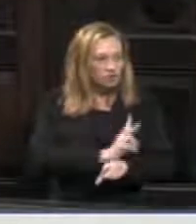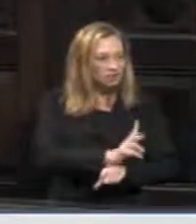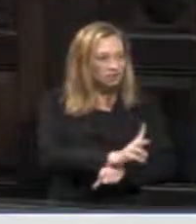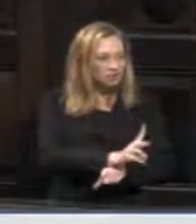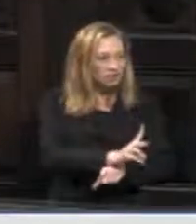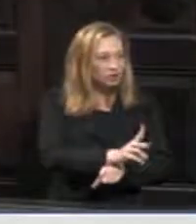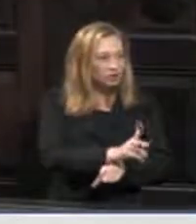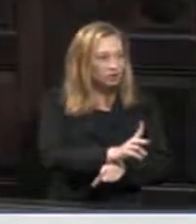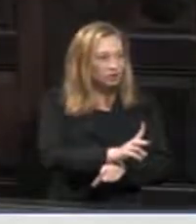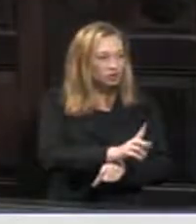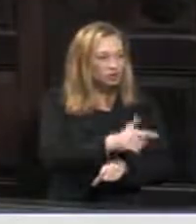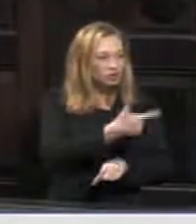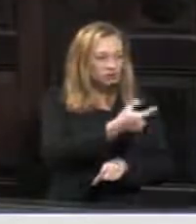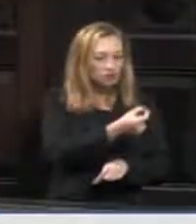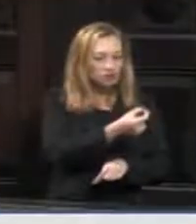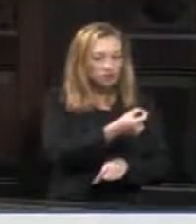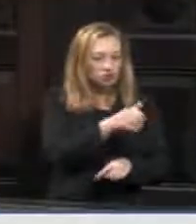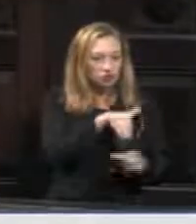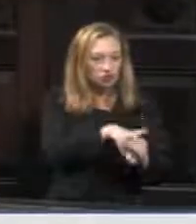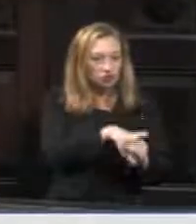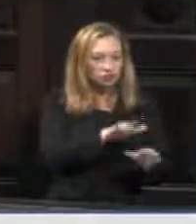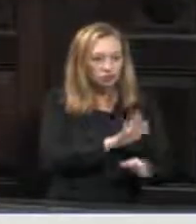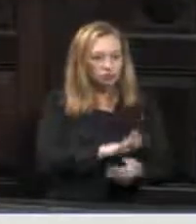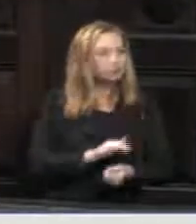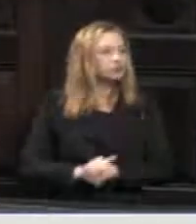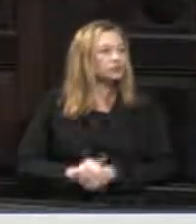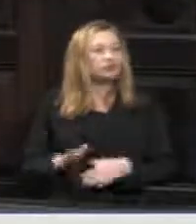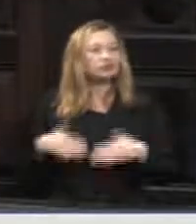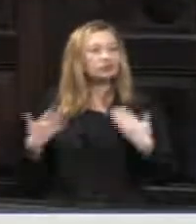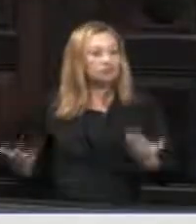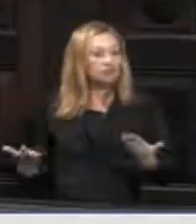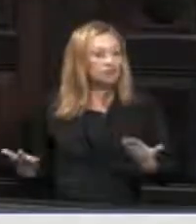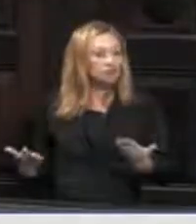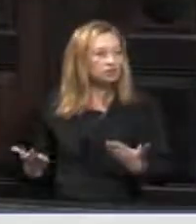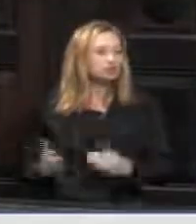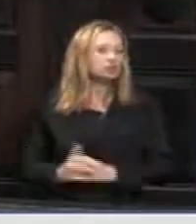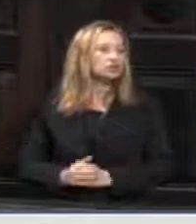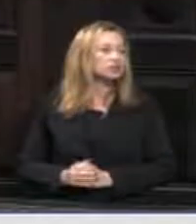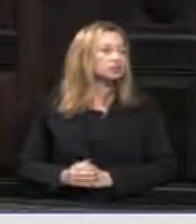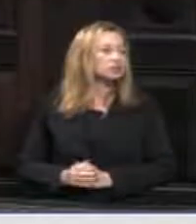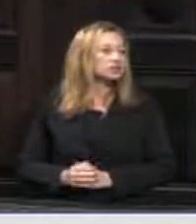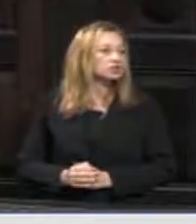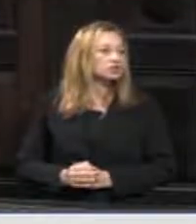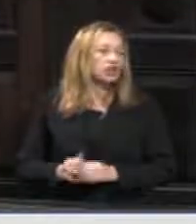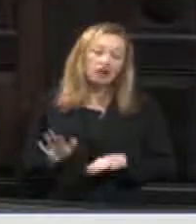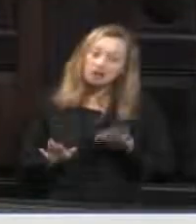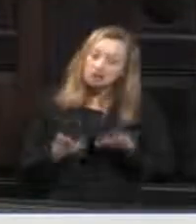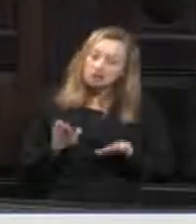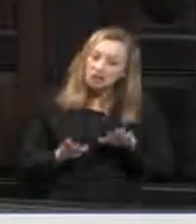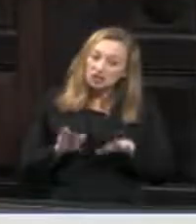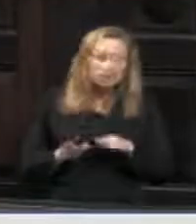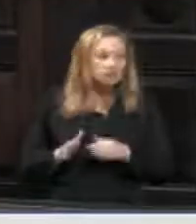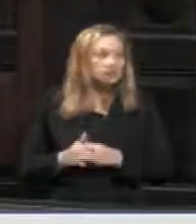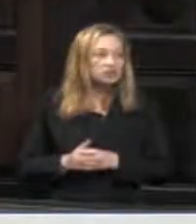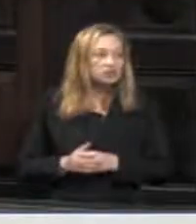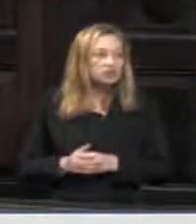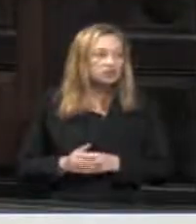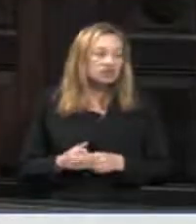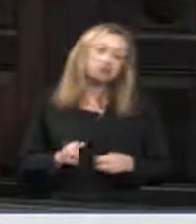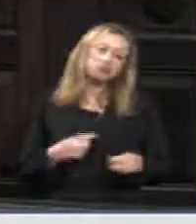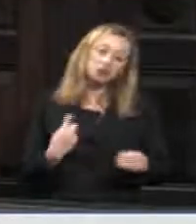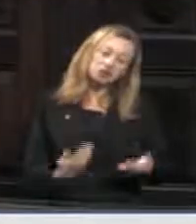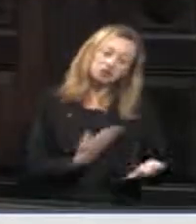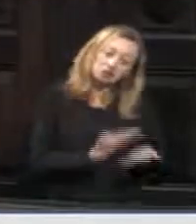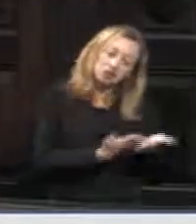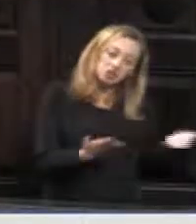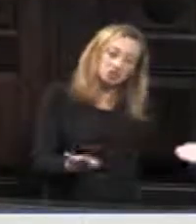cerca de 20 votos. Então, na grande maioria das vezes, éramos